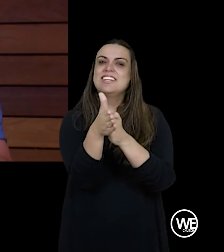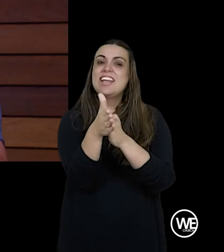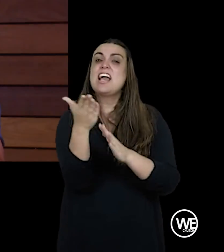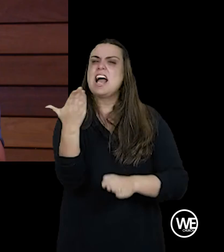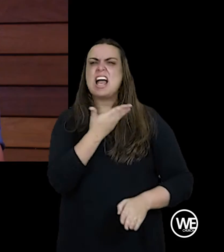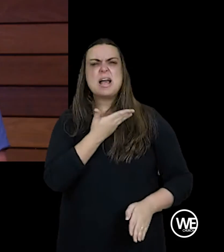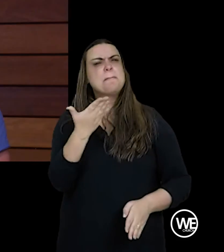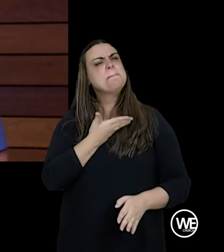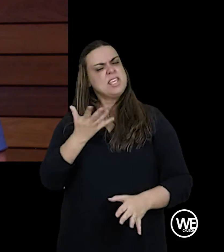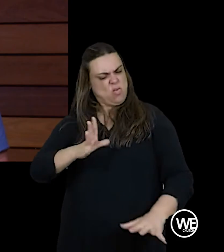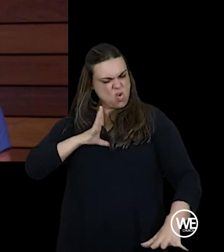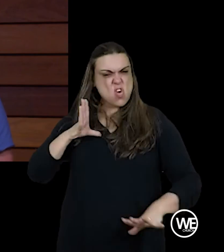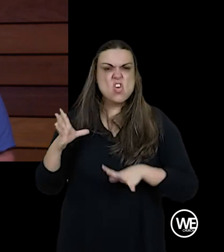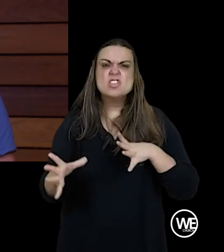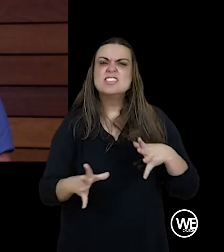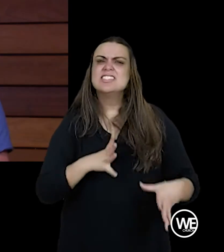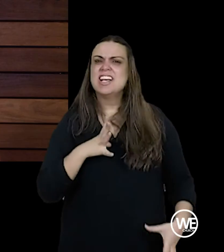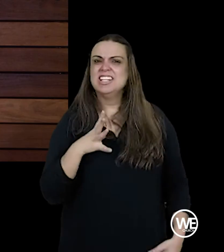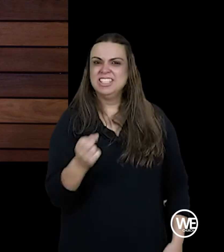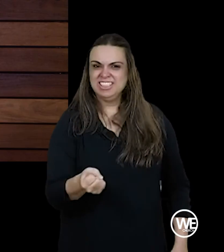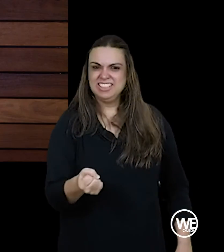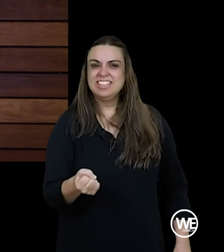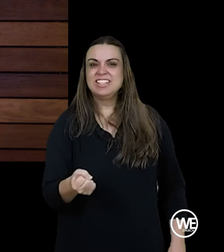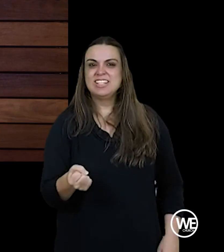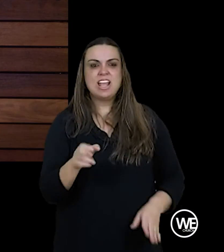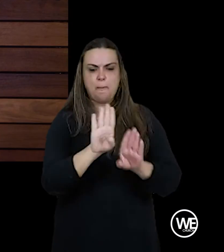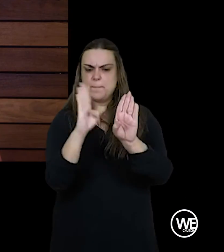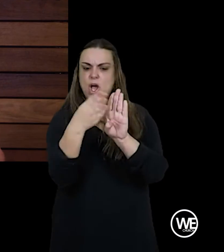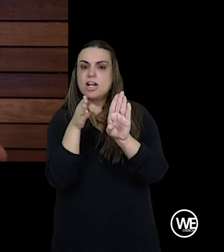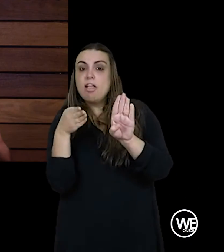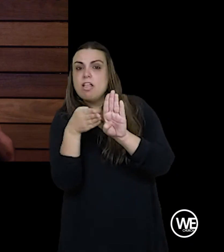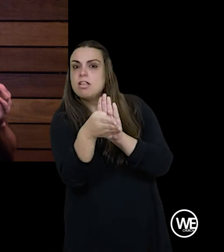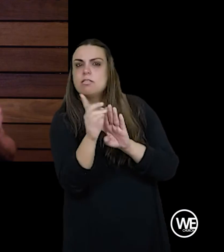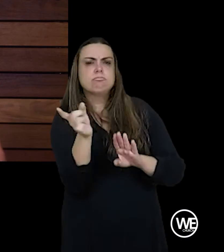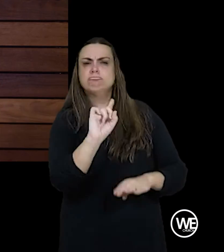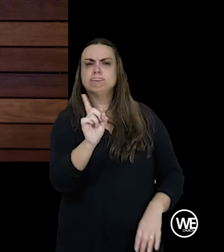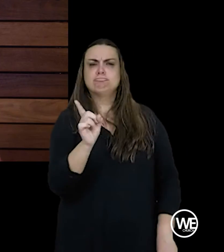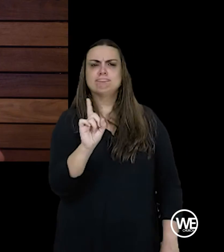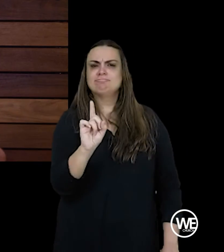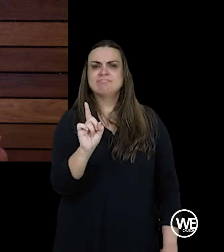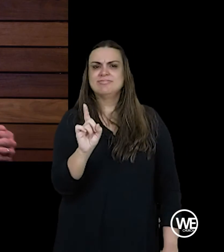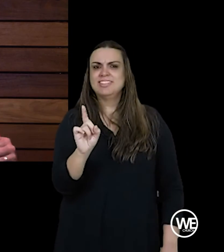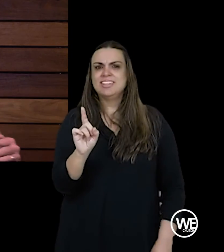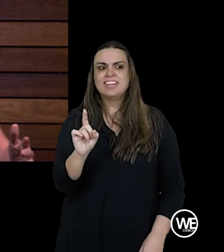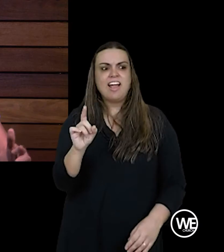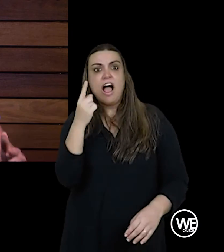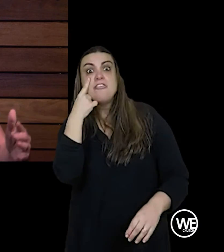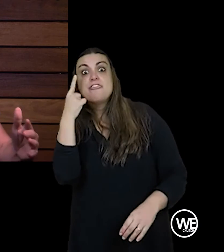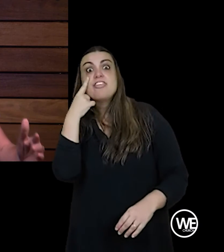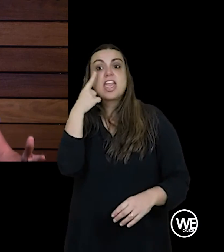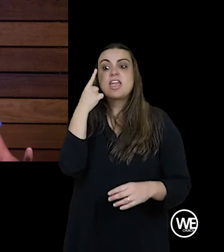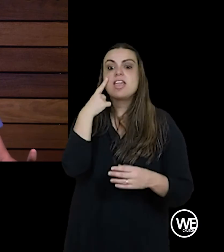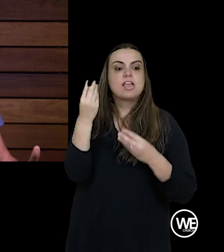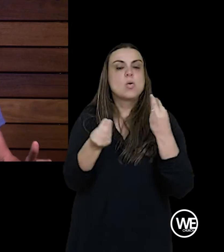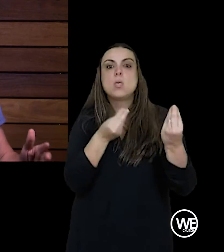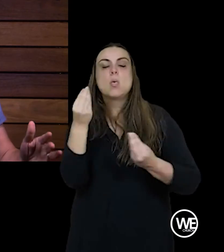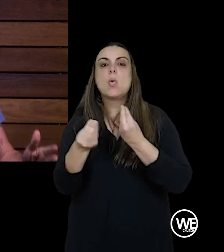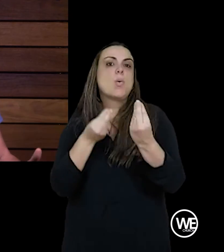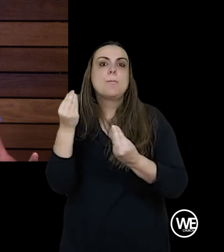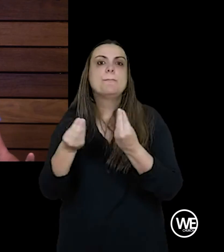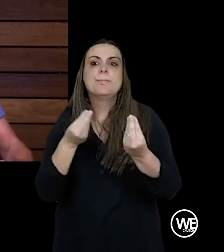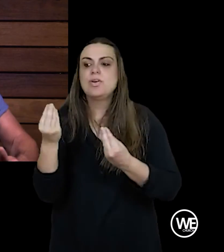camarada, eles foram ousados. Eles não entraram pela porta, eles não tomaram conhecimento da questão física